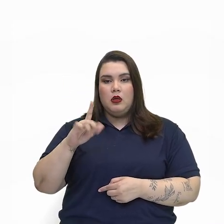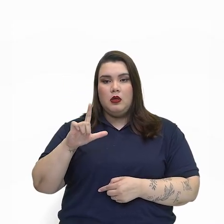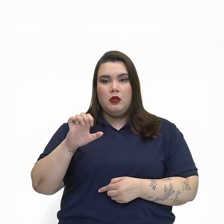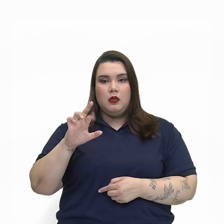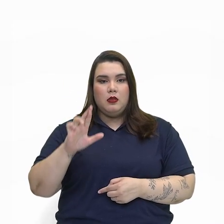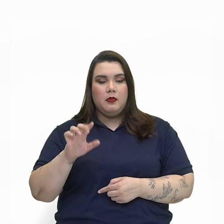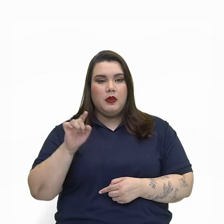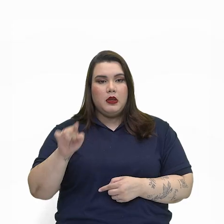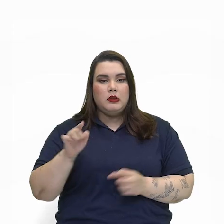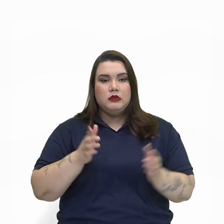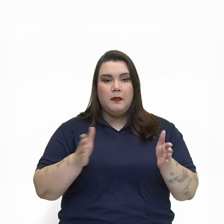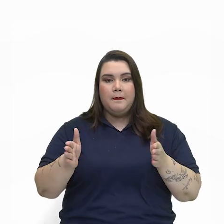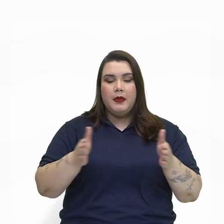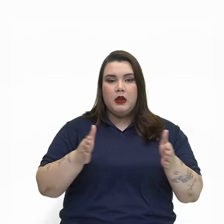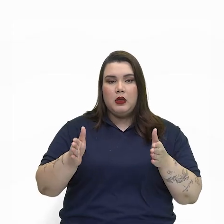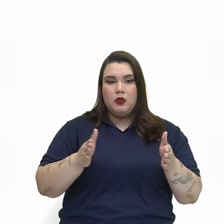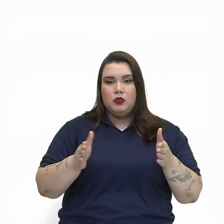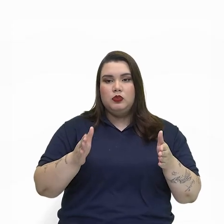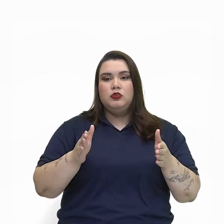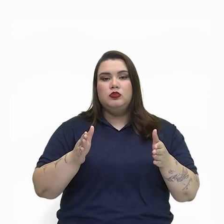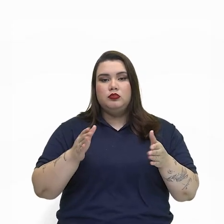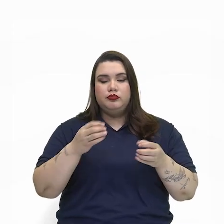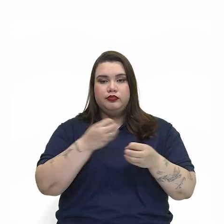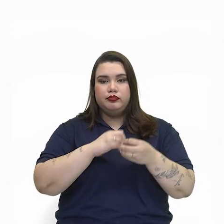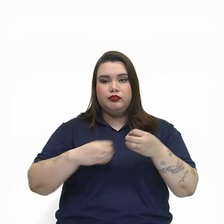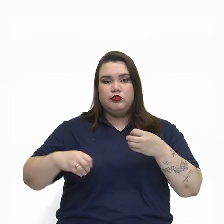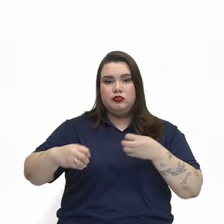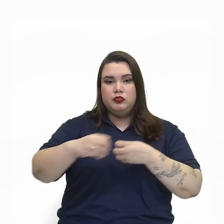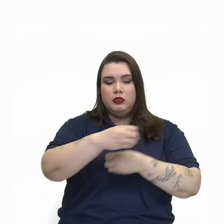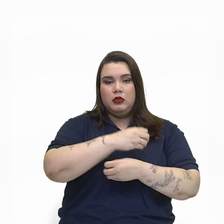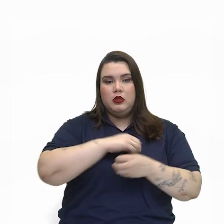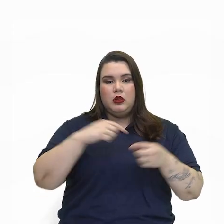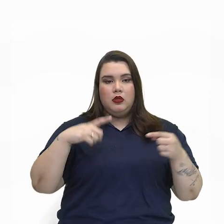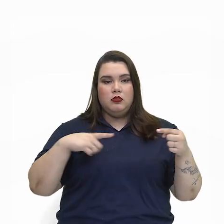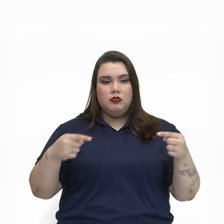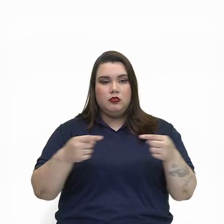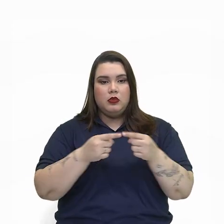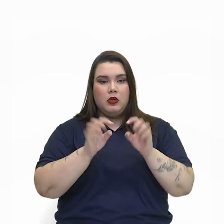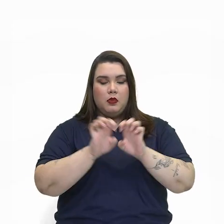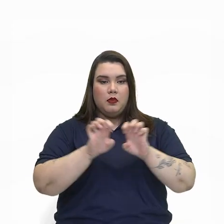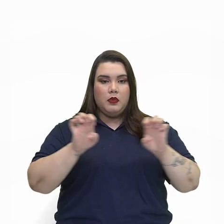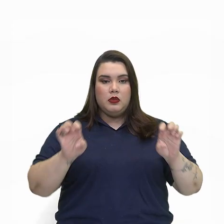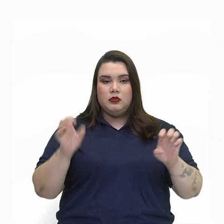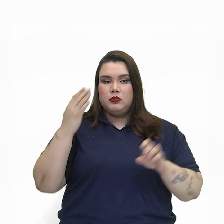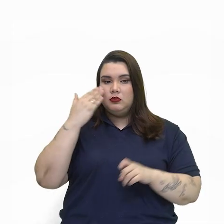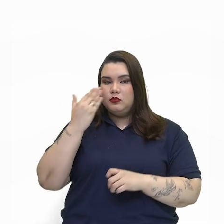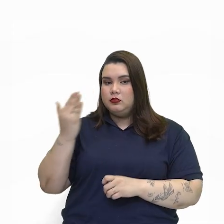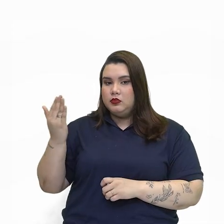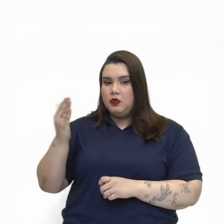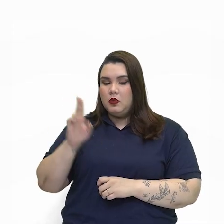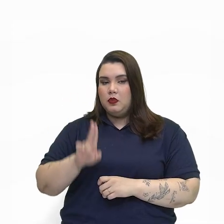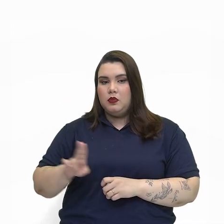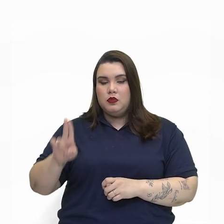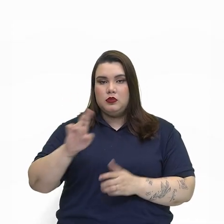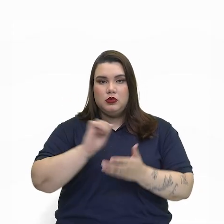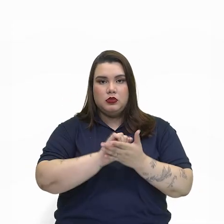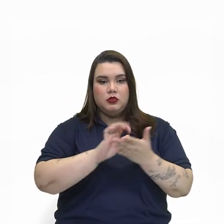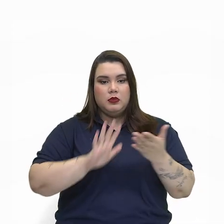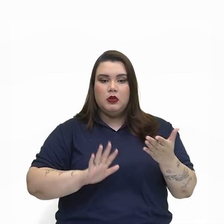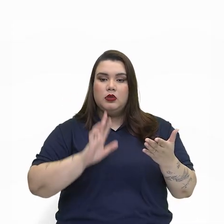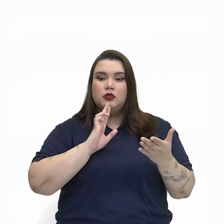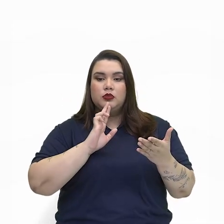raio da órbita desses planetas em torno do Sol obedecem a essa relação aí, essa formulazinha aqui que a gente vai usar para resolver o